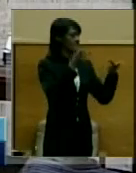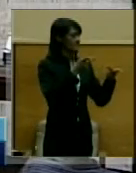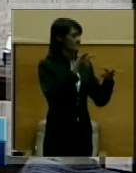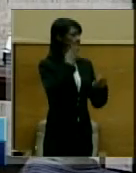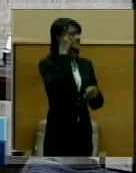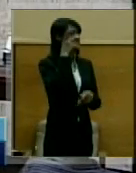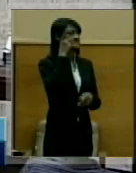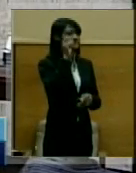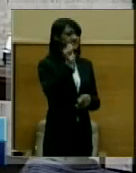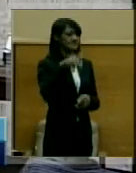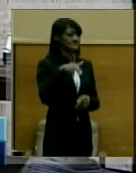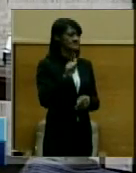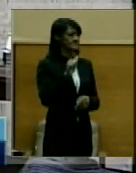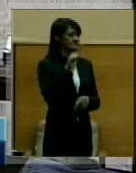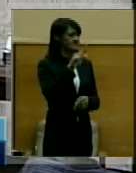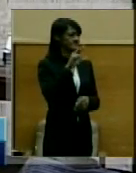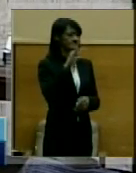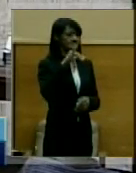deputada Ana Lúcia